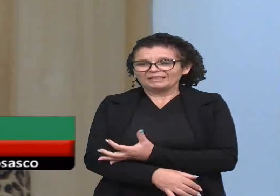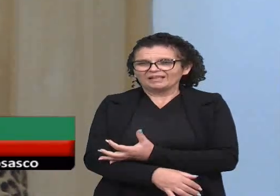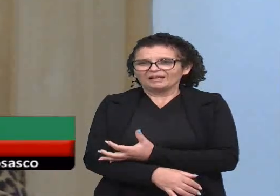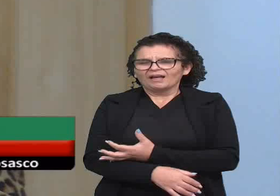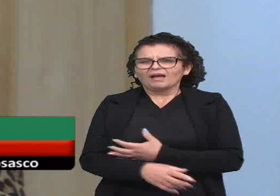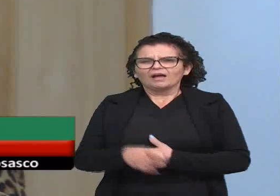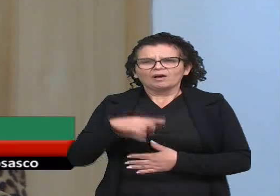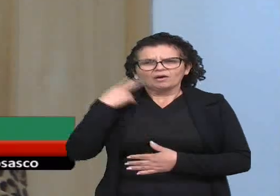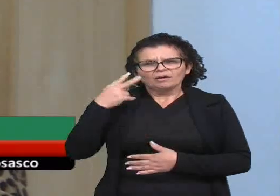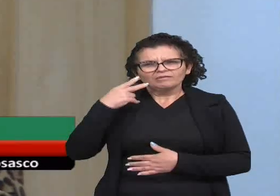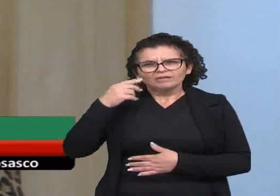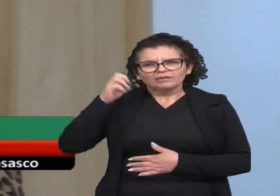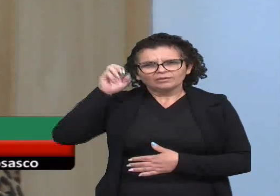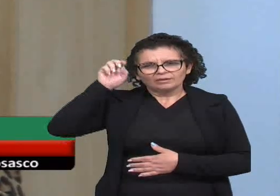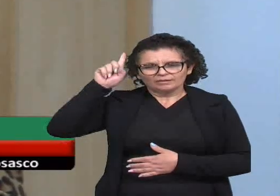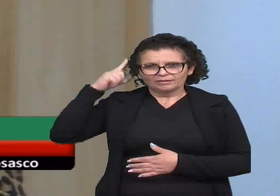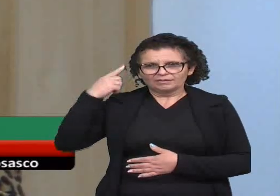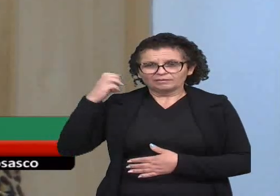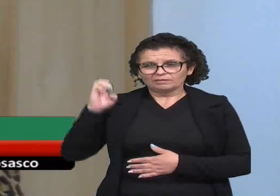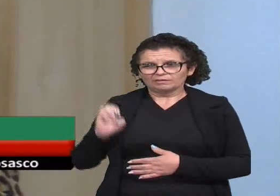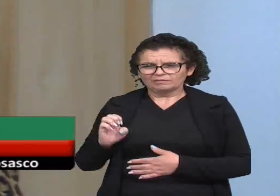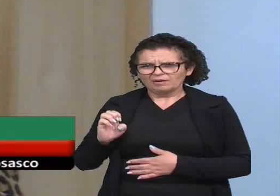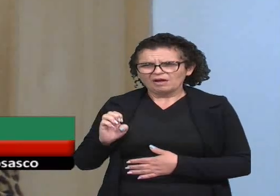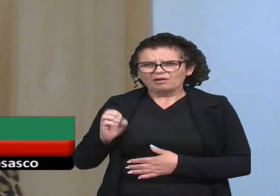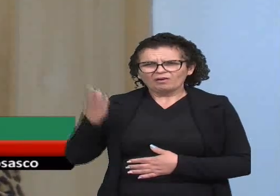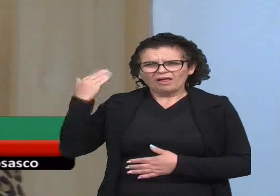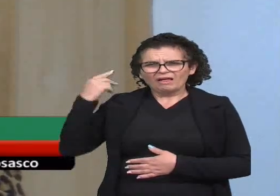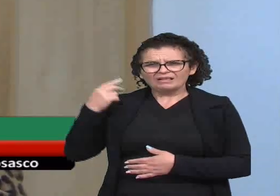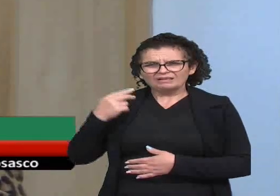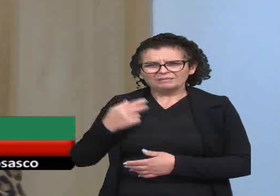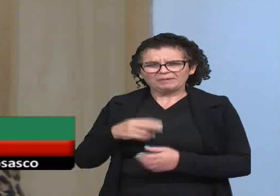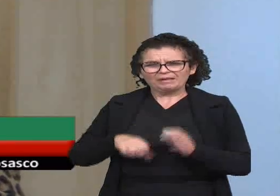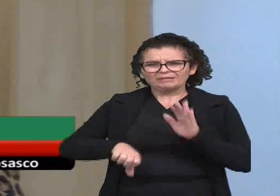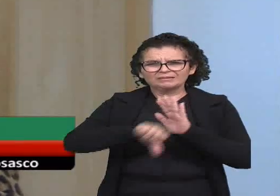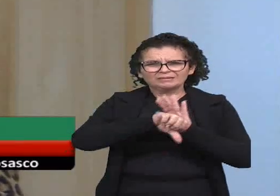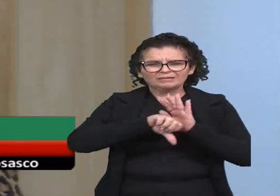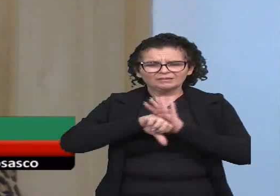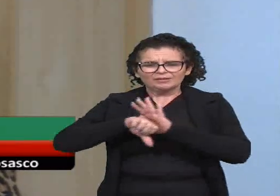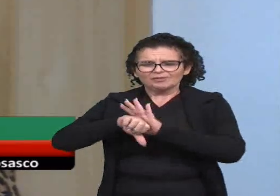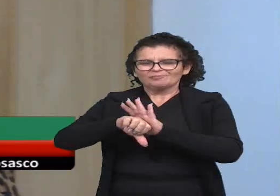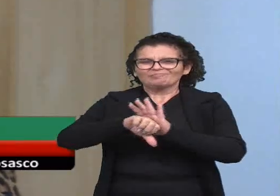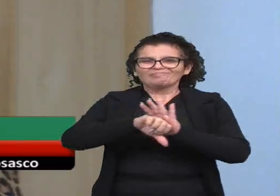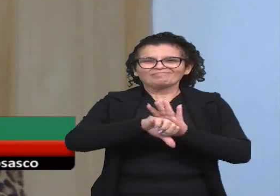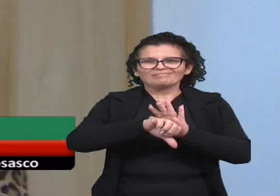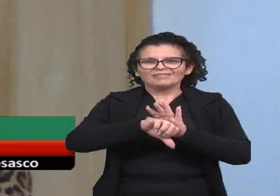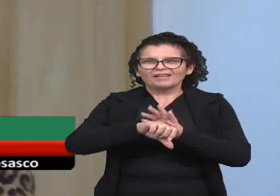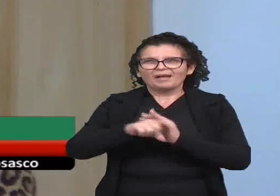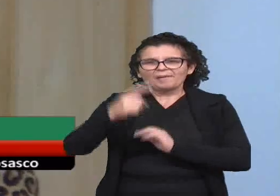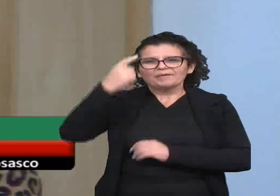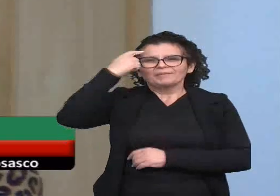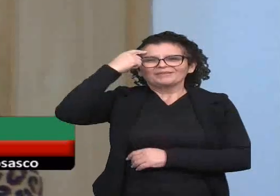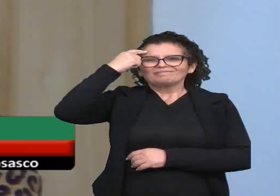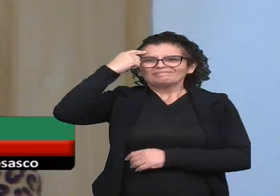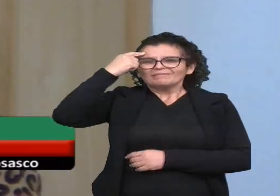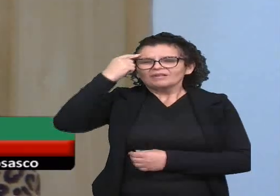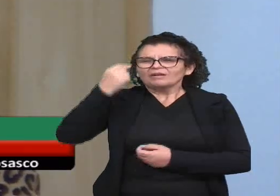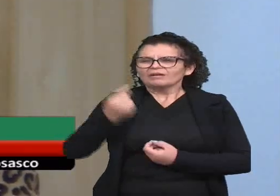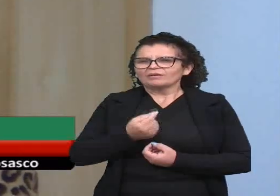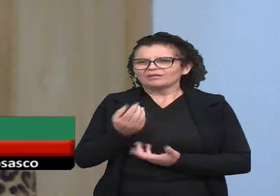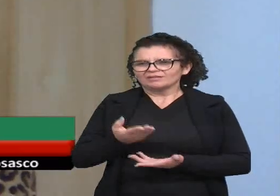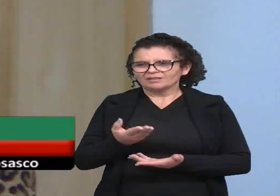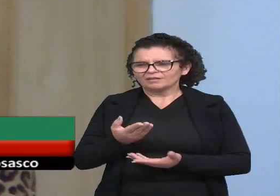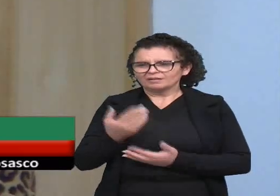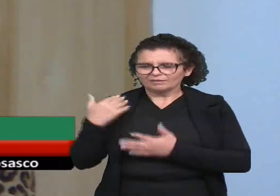vereadora Elza falou da criminalização da capoeira, logo me veio à mente o quê? O que não é